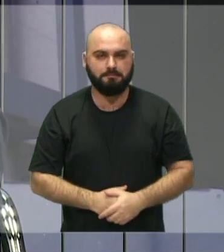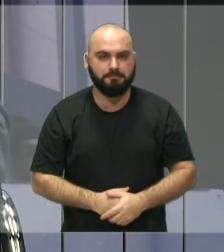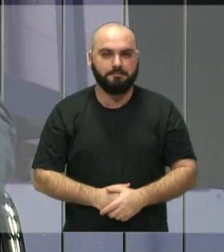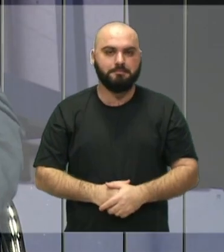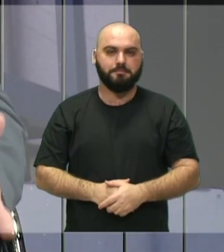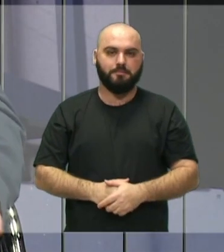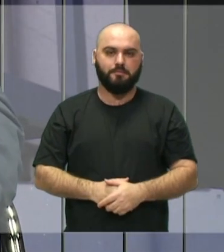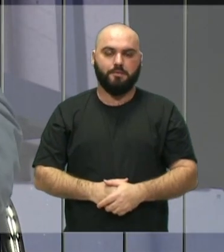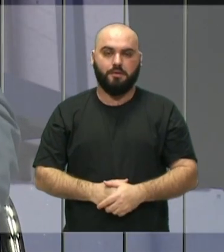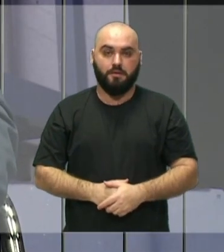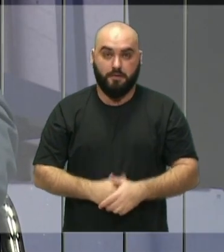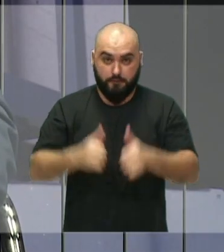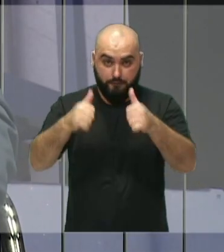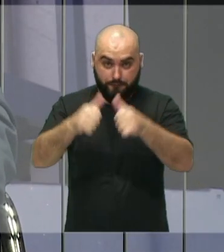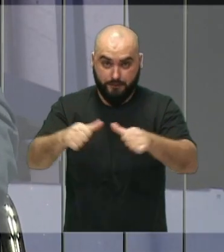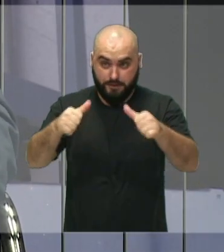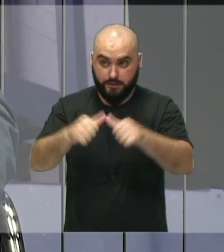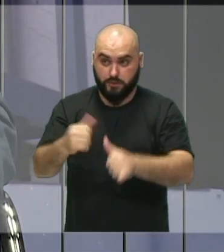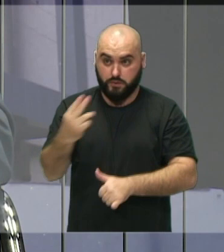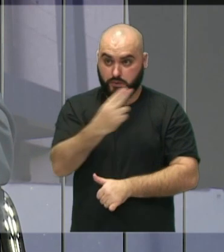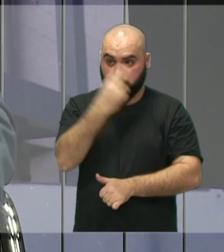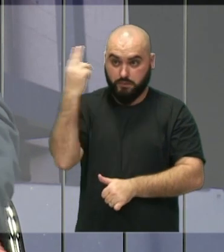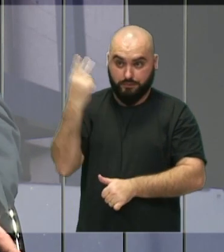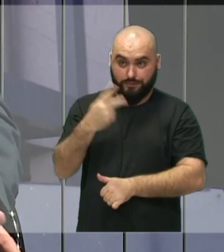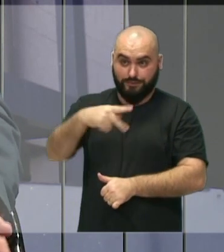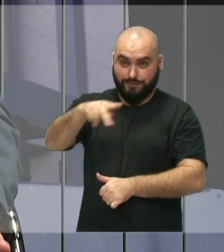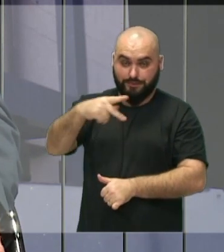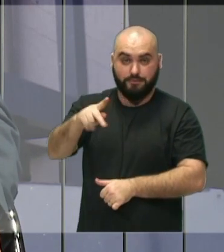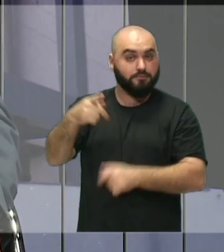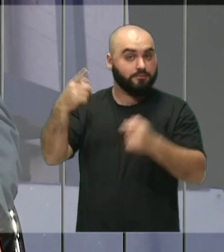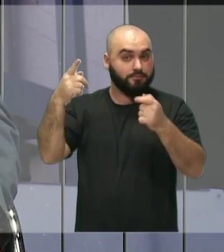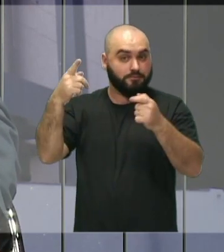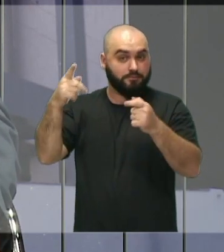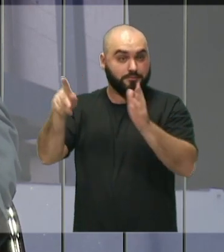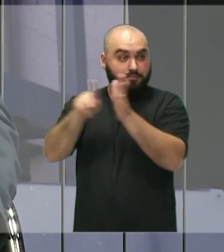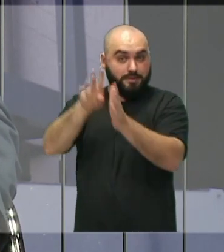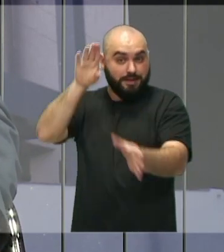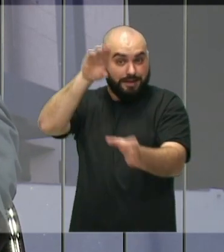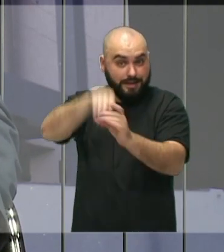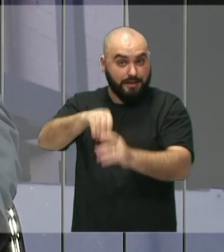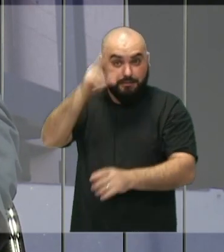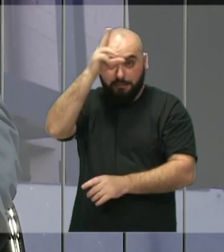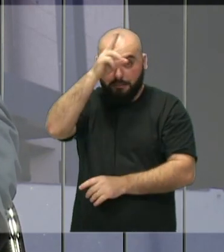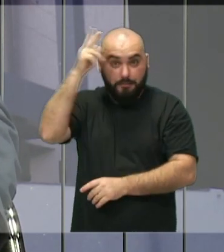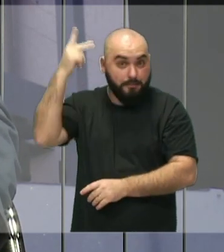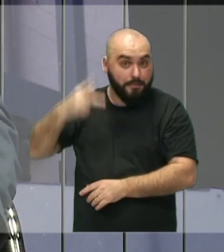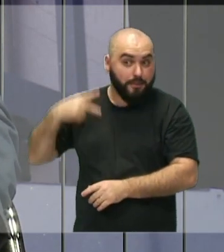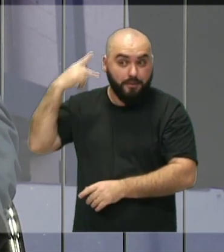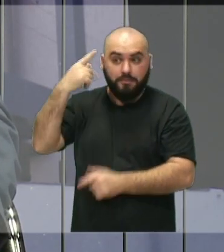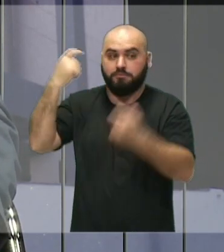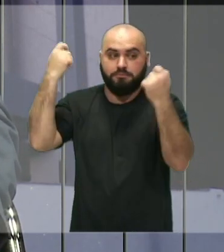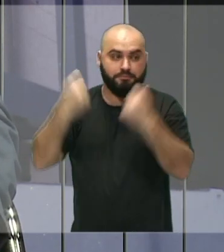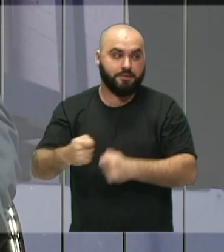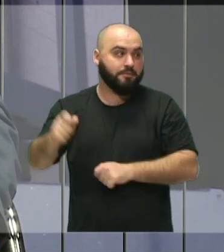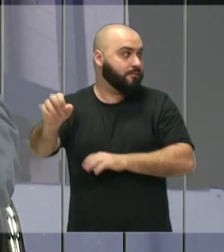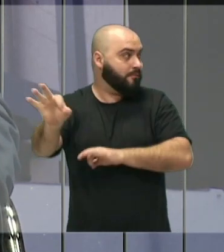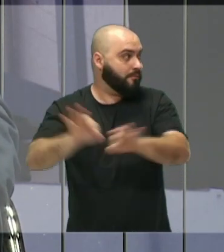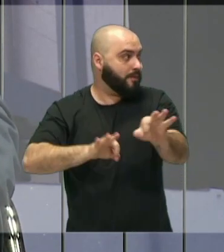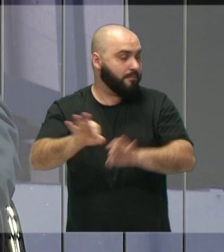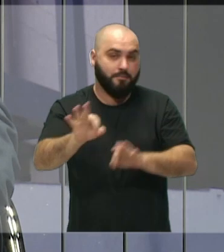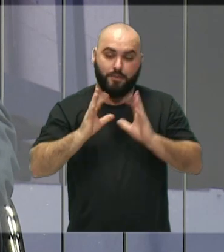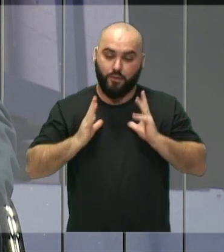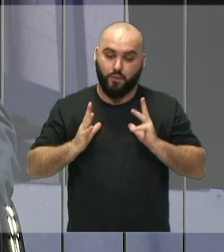a ocupar um cargo na vida pública, tu tem que estar preparado para todos esses momentos, né? Não é só de elogios que